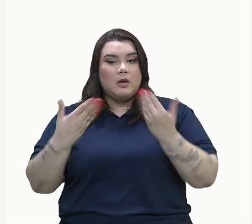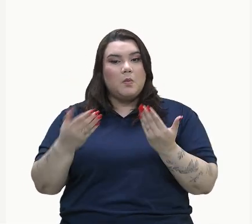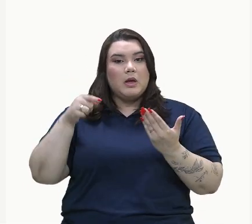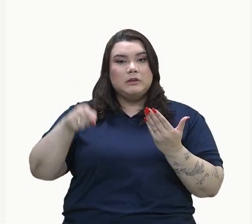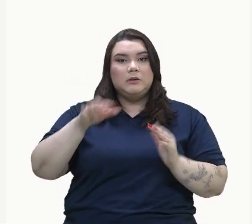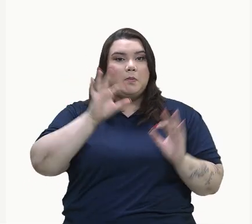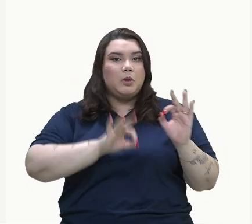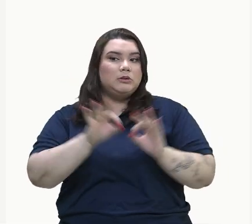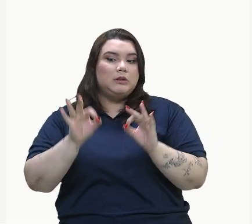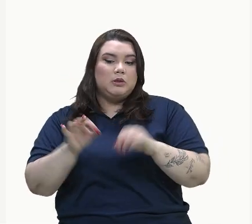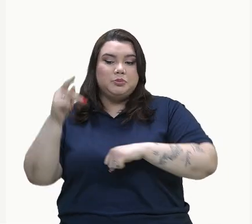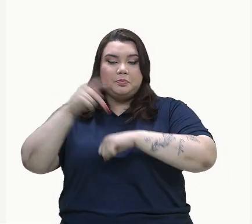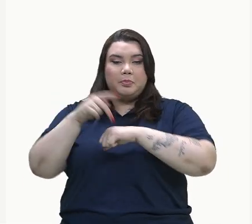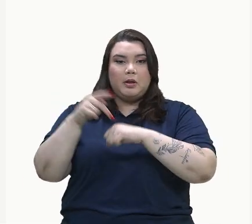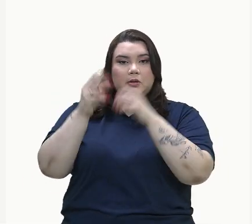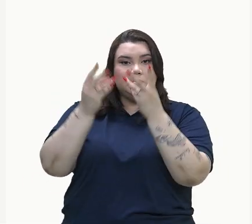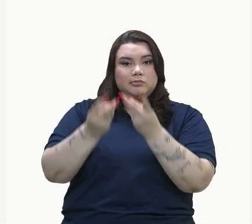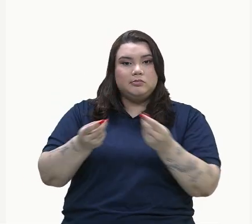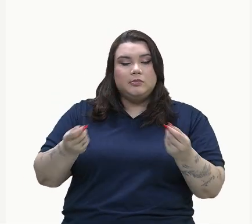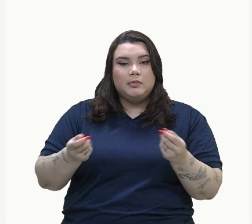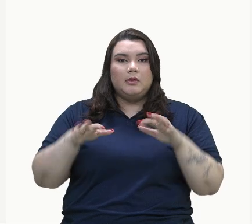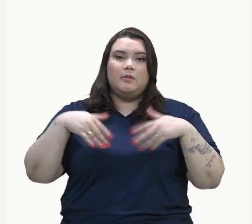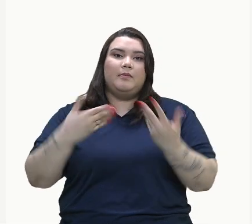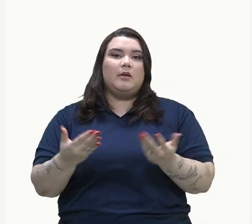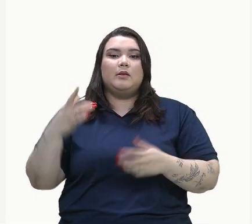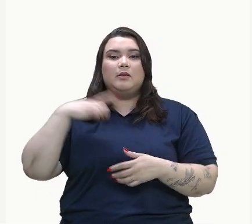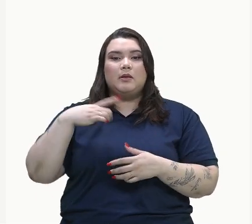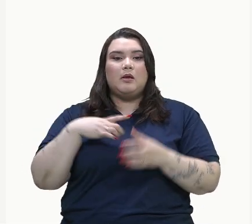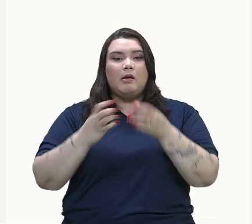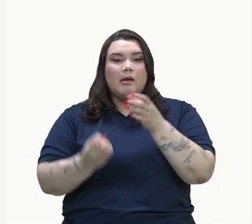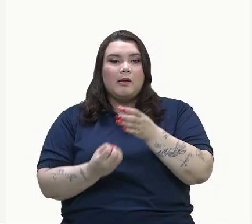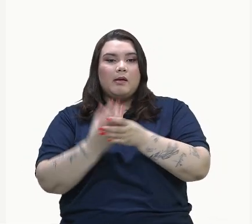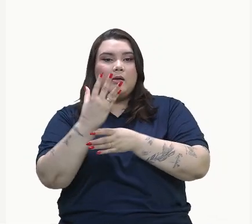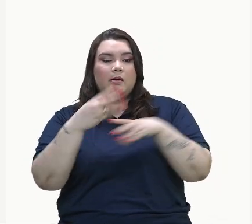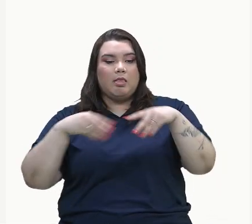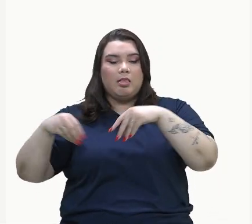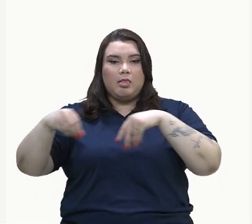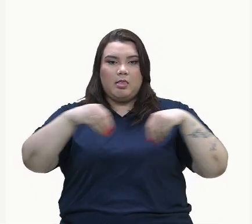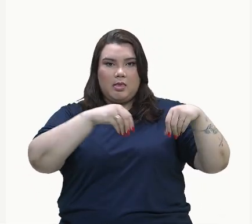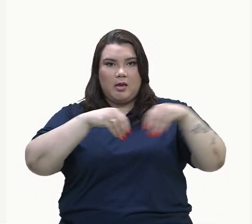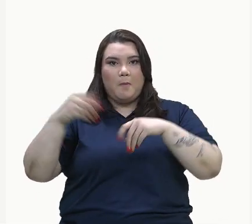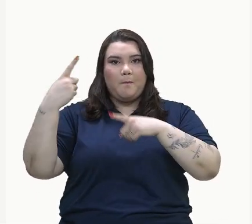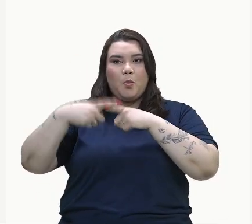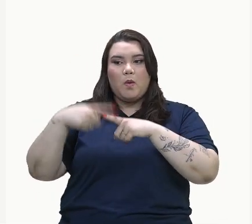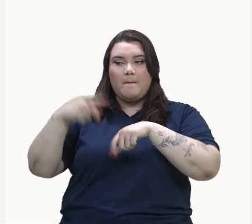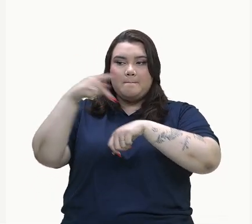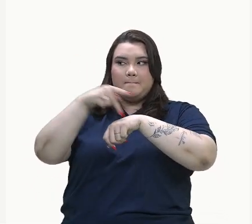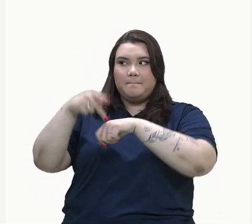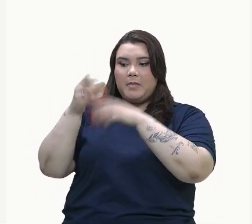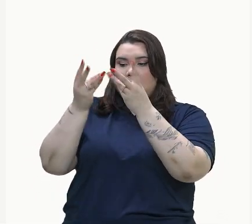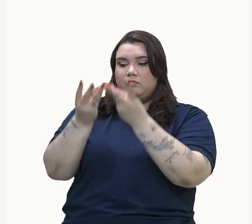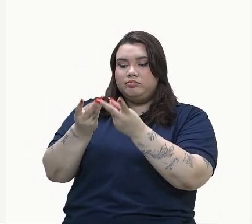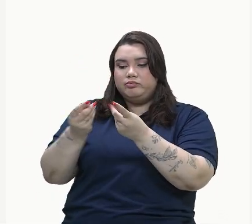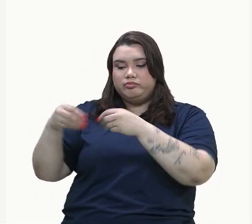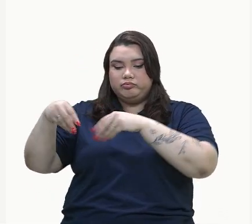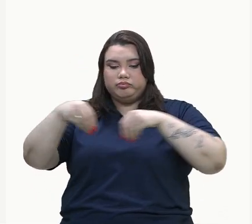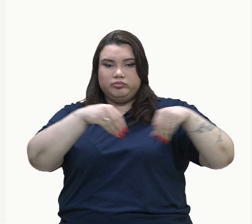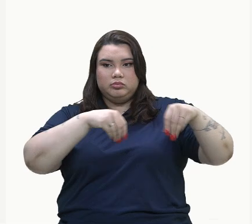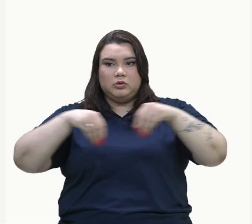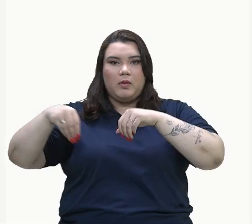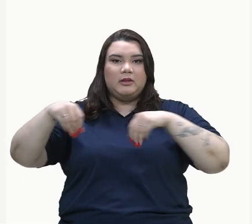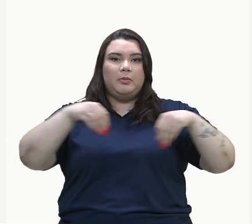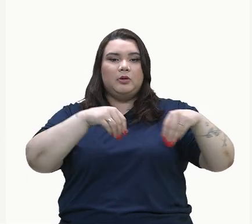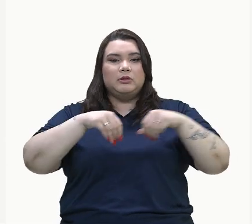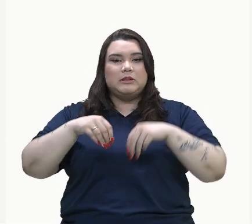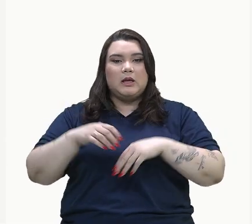dessas rochas, a gente vai tendo ali a formação dos solos. E essas rochas, elas acabam sofrendo com o intemperismo